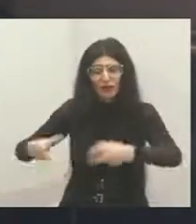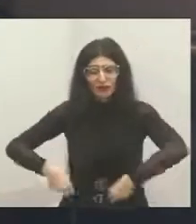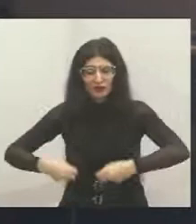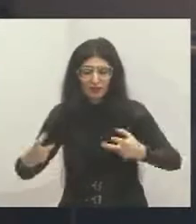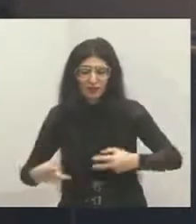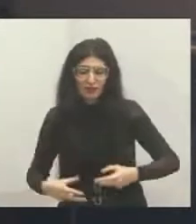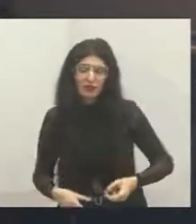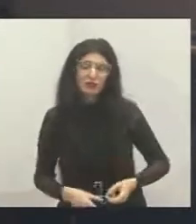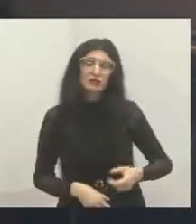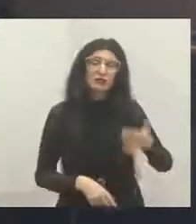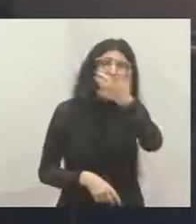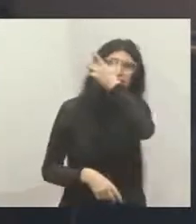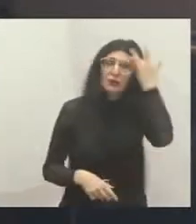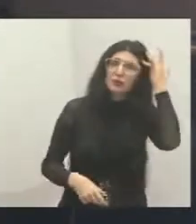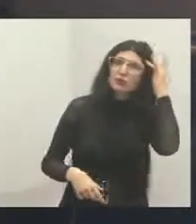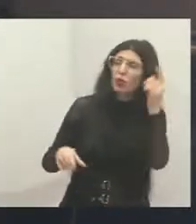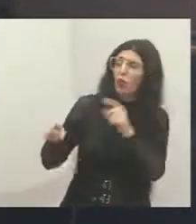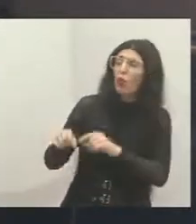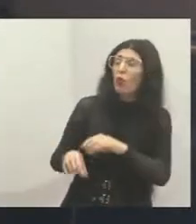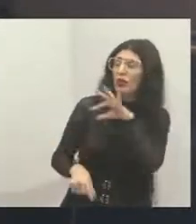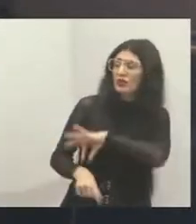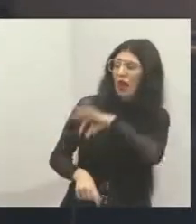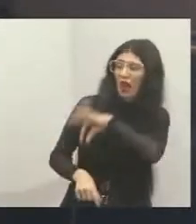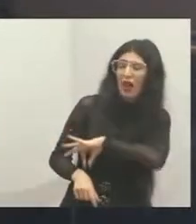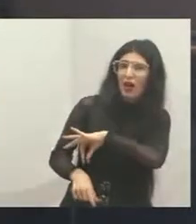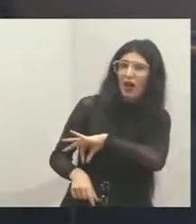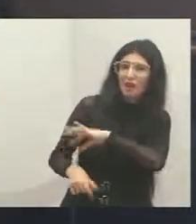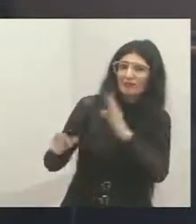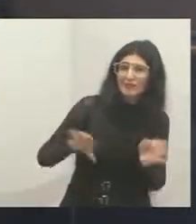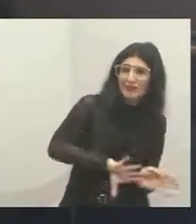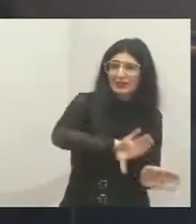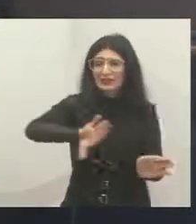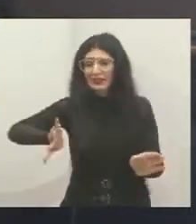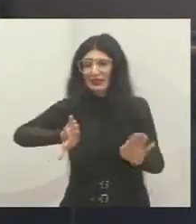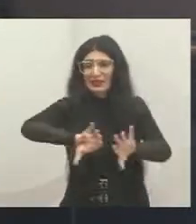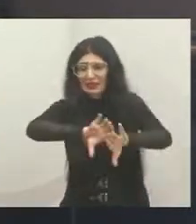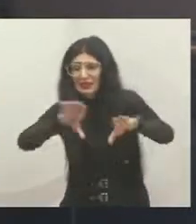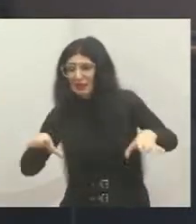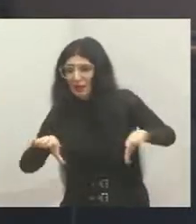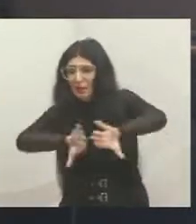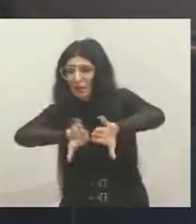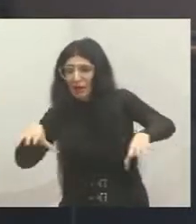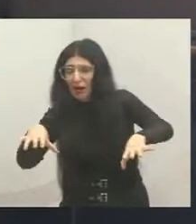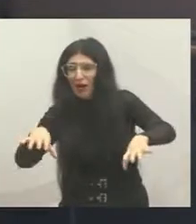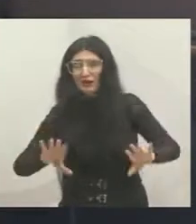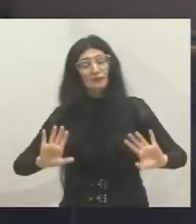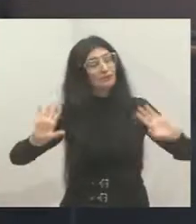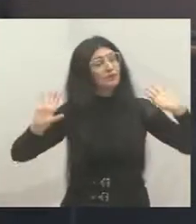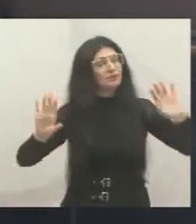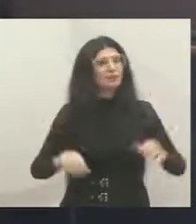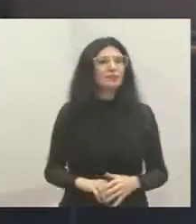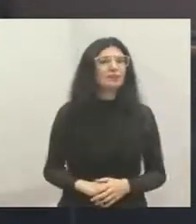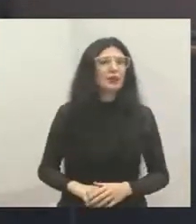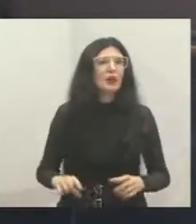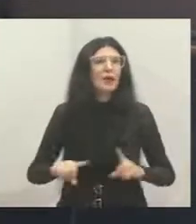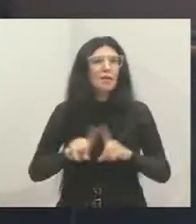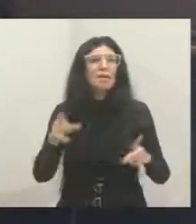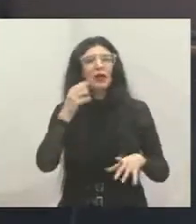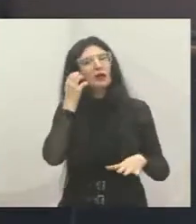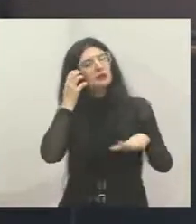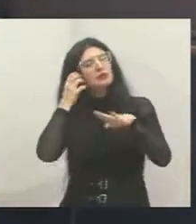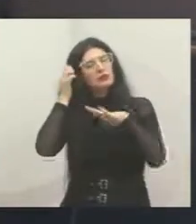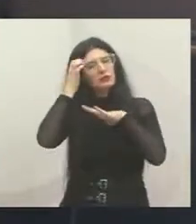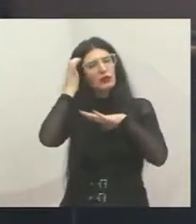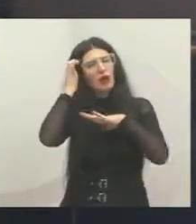consta. Então, esse artigo 18, o pessoal lá do STN, né, da Secretaria de Tesouro Nacional,